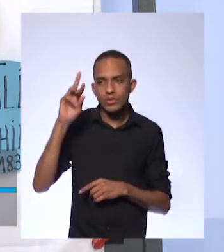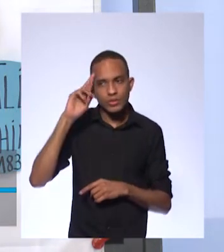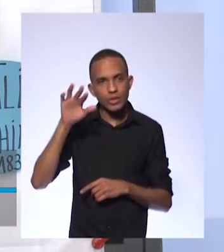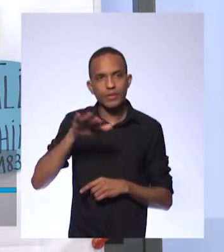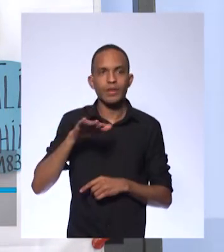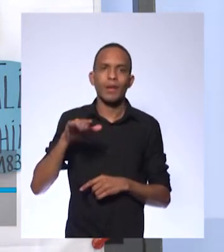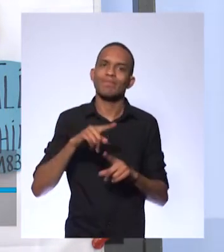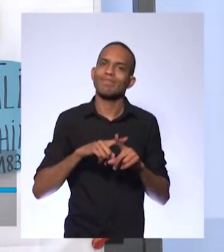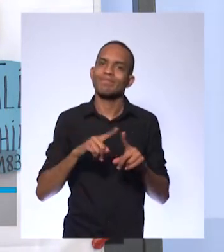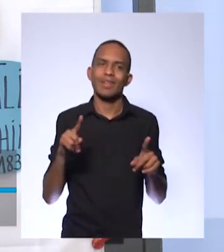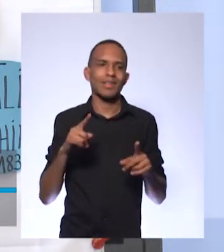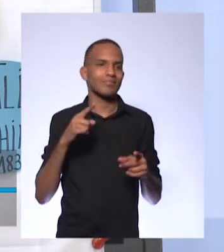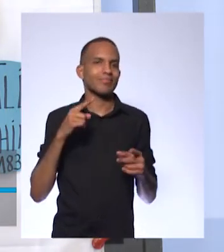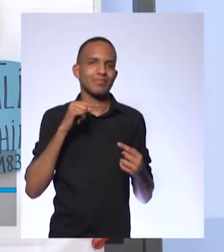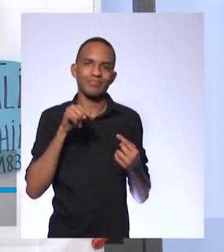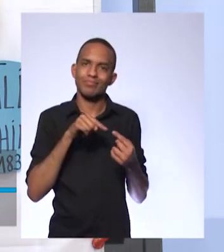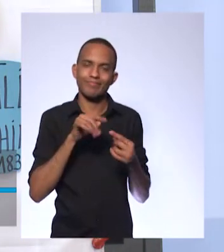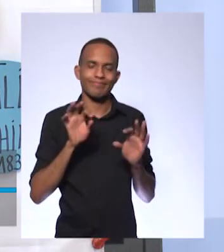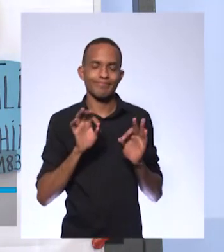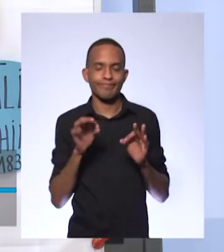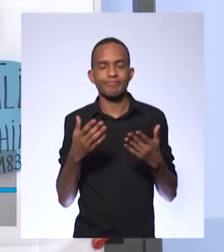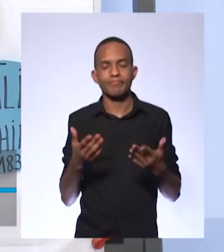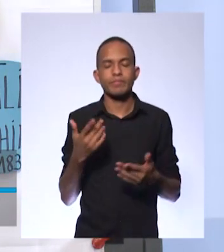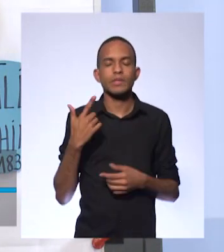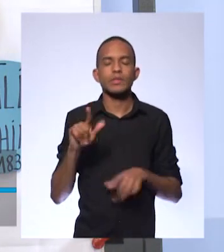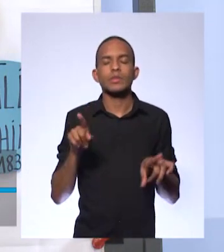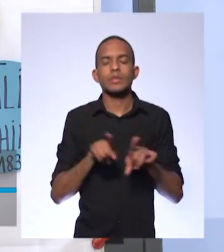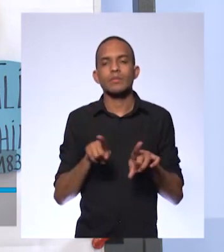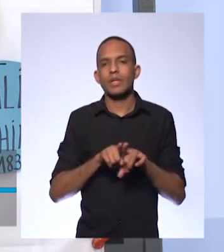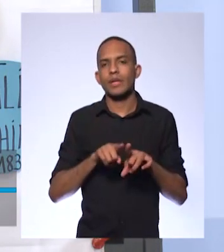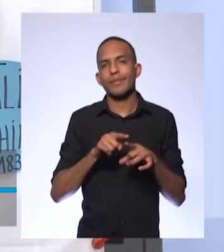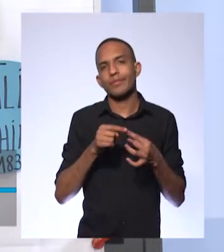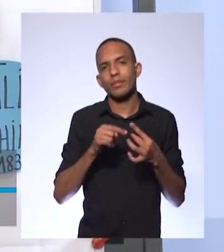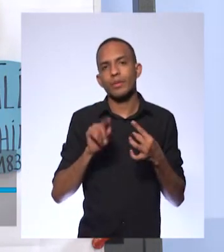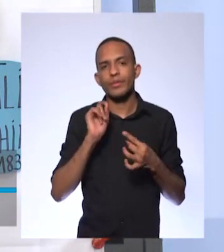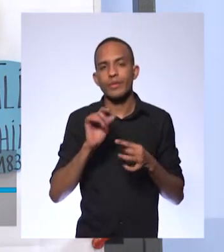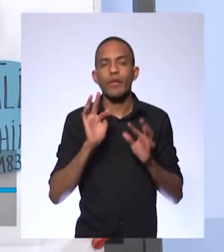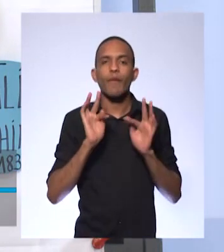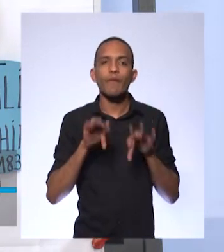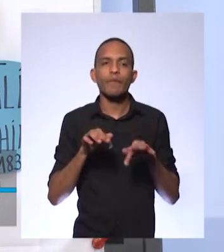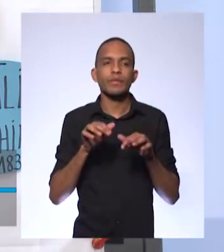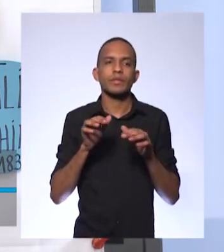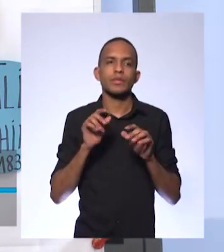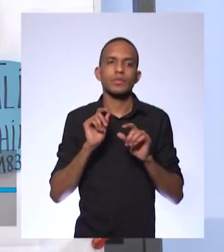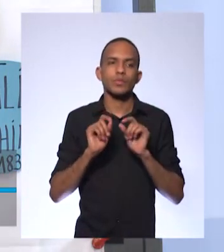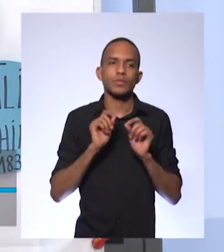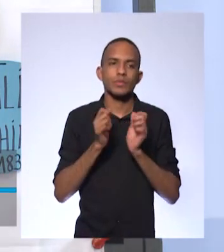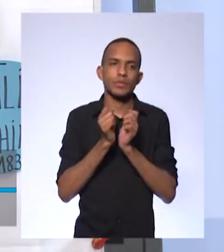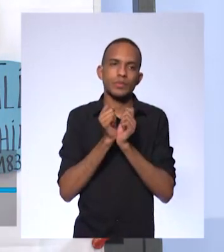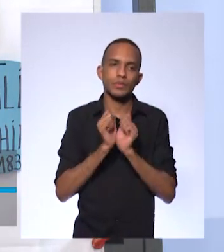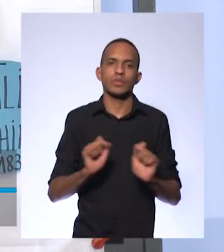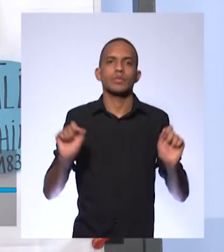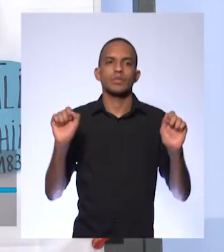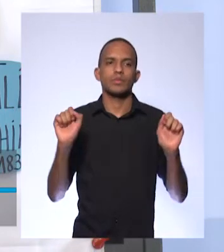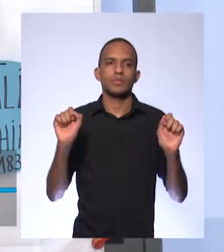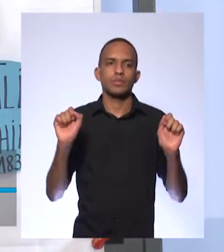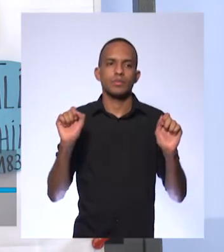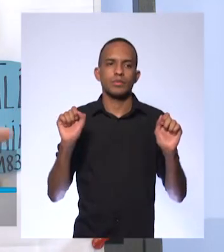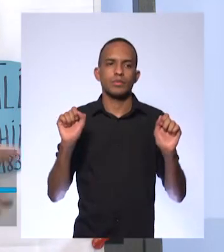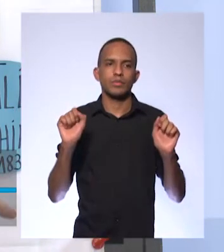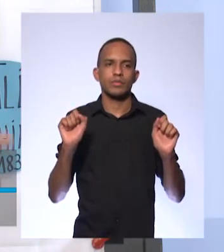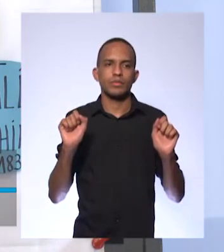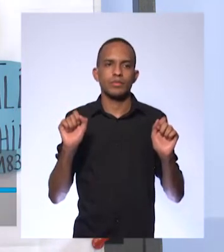província. Só que isso não foi cumprido. E outra questão que não foi cumprida é o fim da escravização, né, do escravismo.